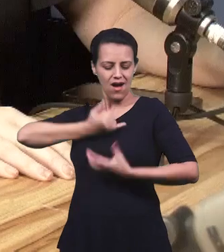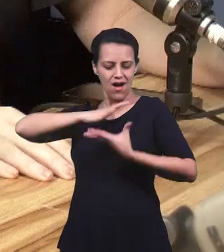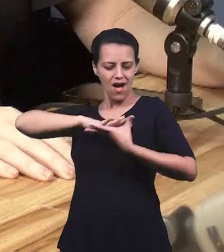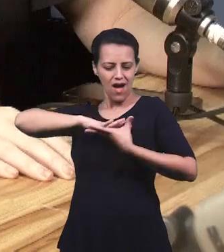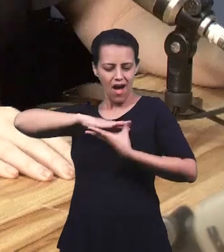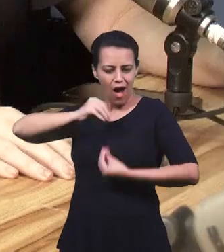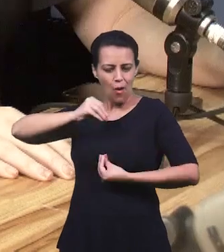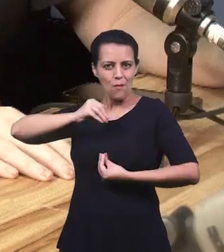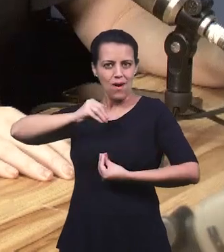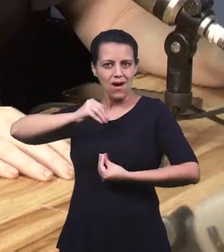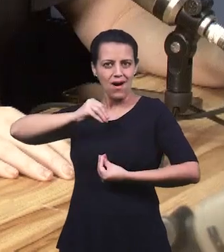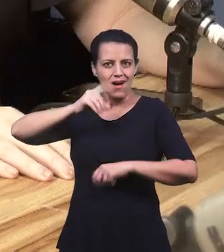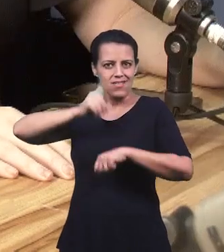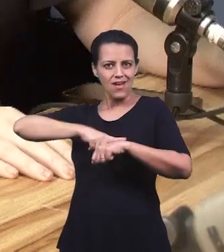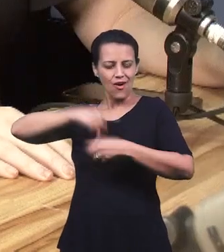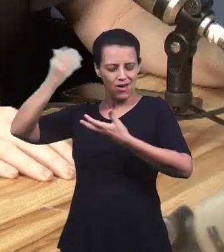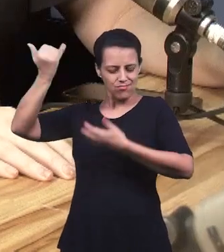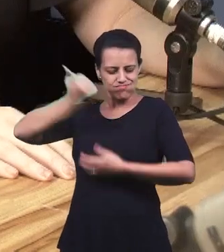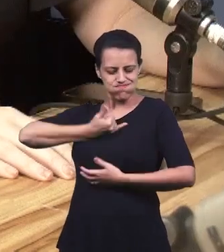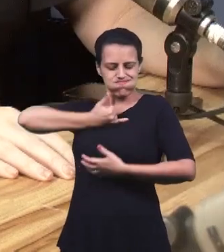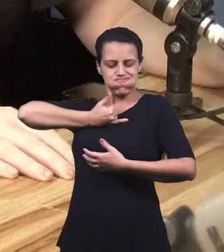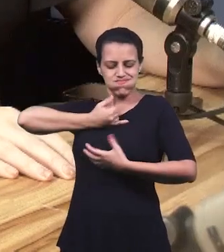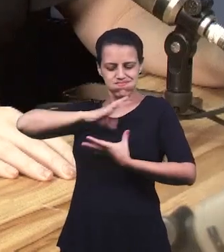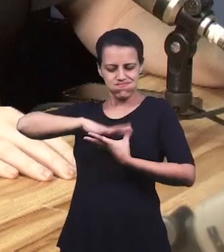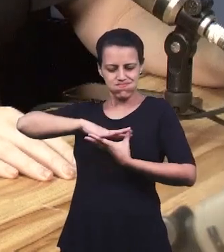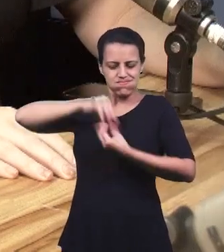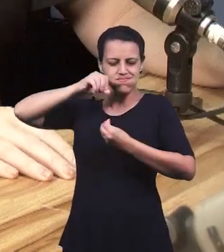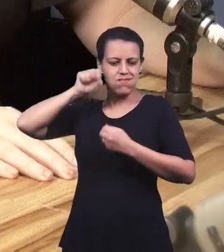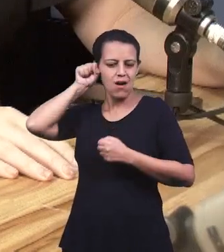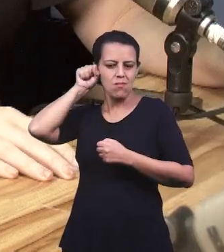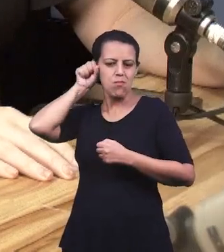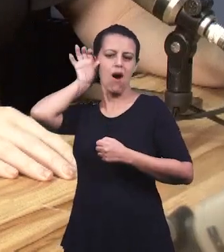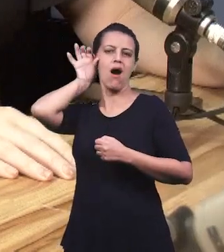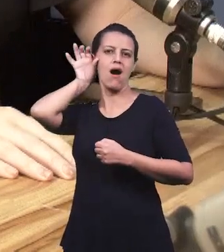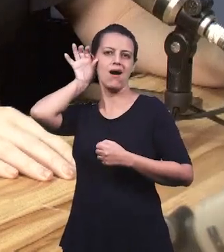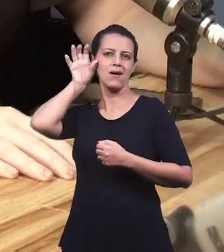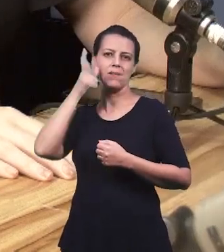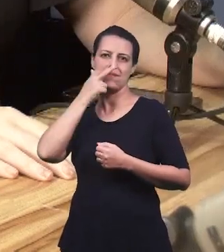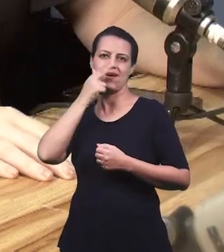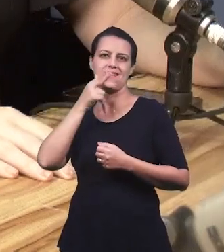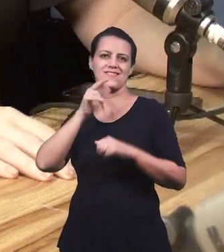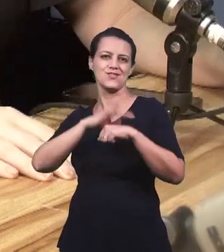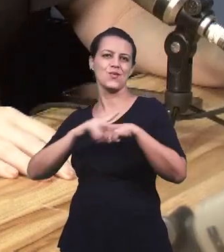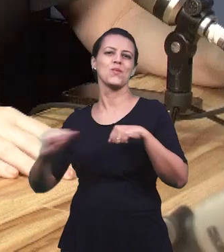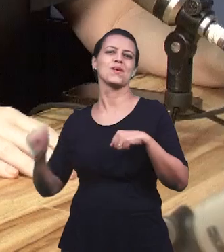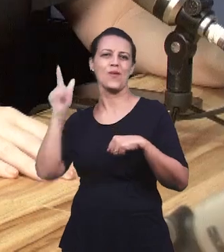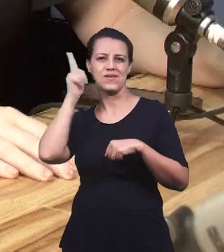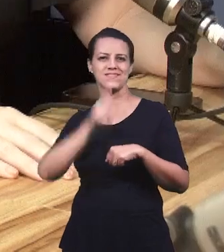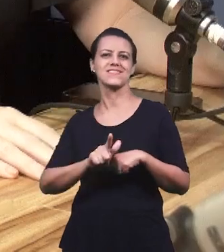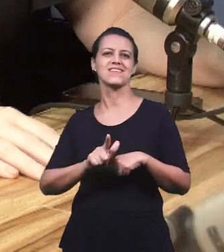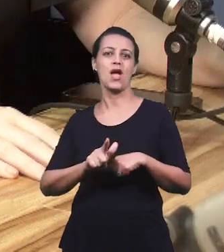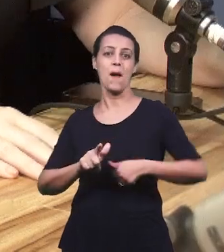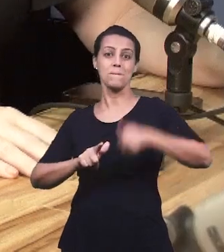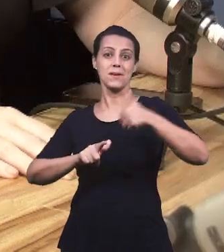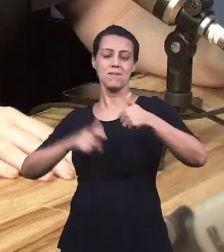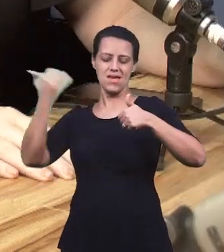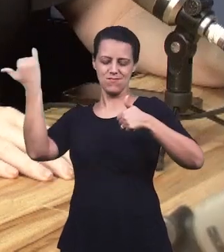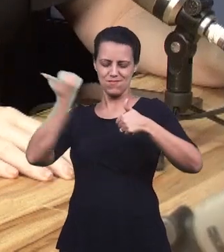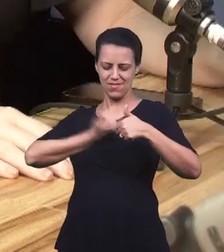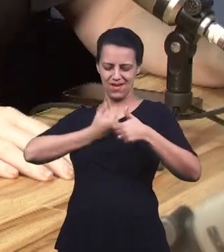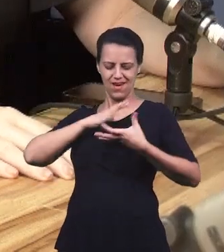Senhor, sem aparelho auditivo normal, aí a palavra fala, e o ouvido dele se abriu, ou seja, o Senhor curou Glória a Deus. a parte mecânica, a